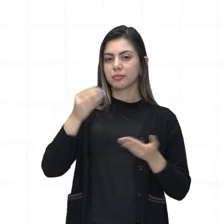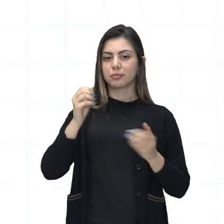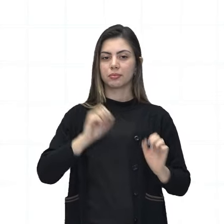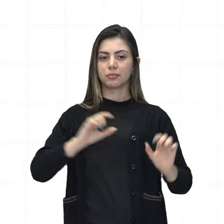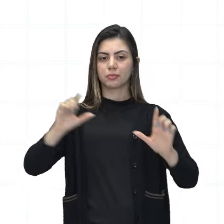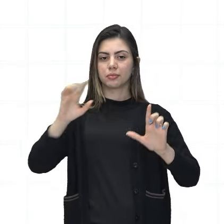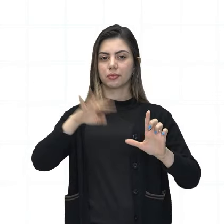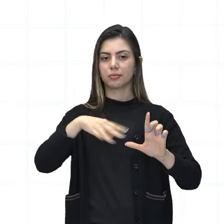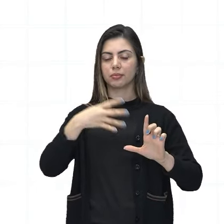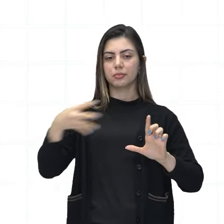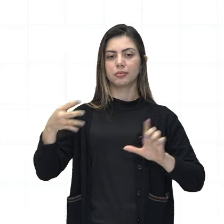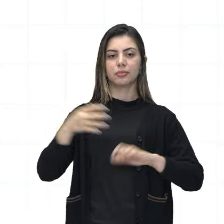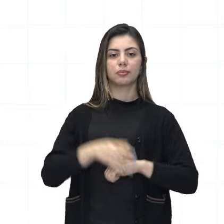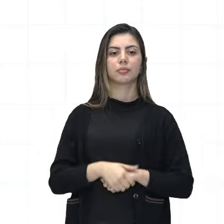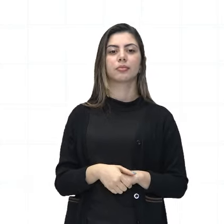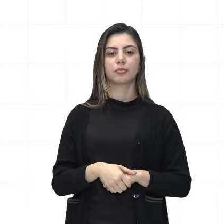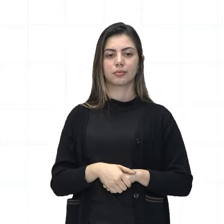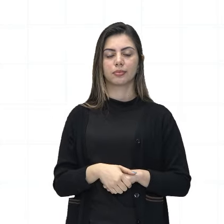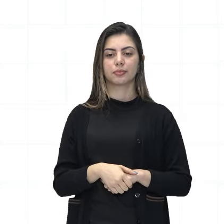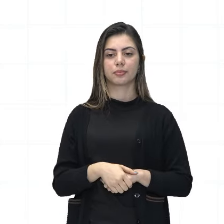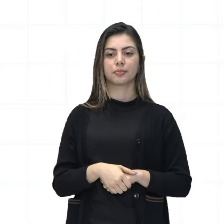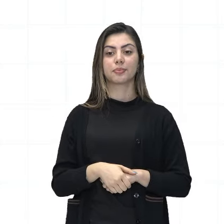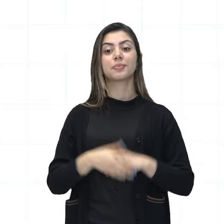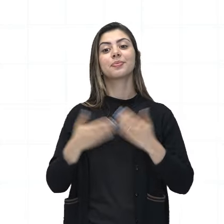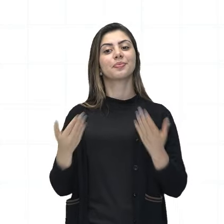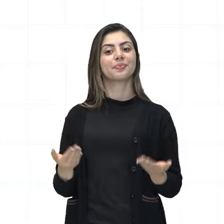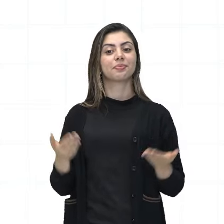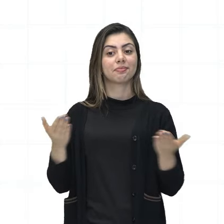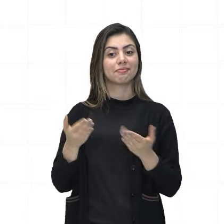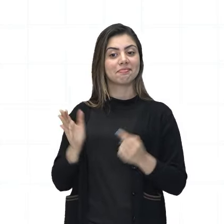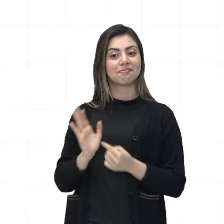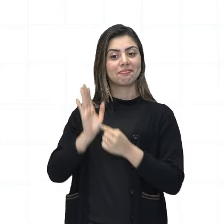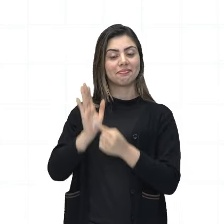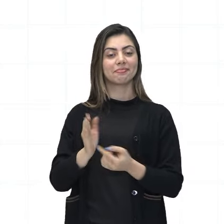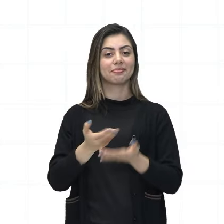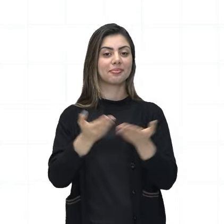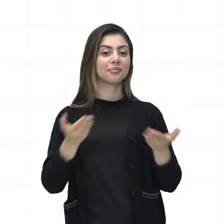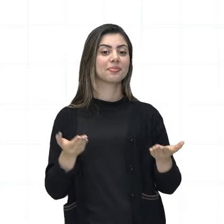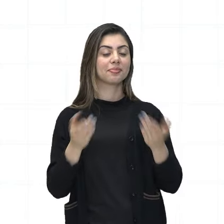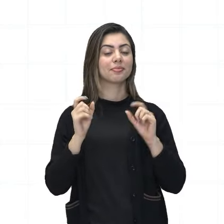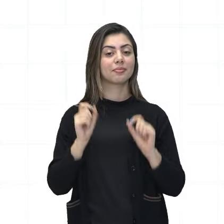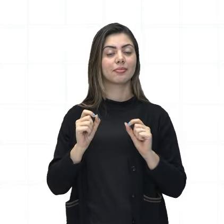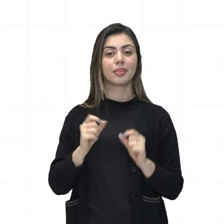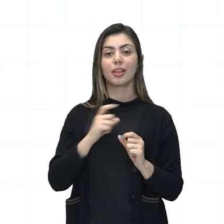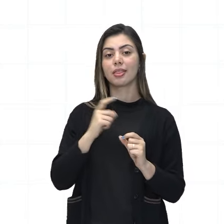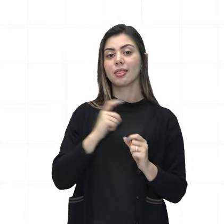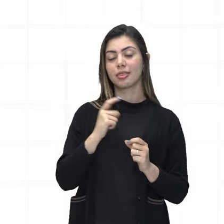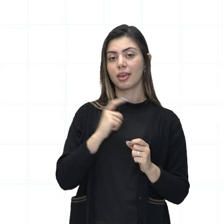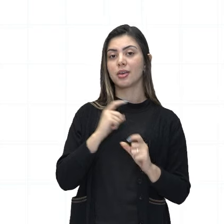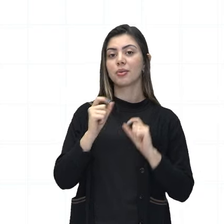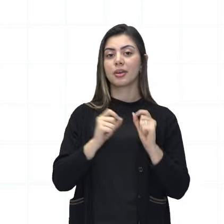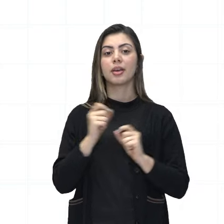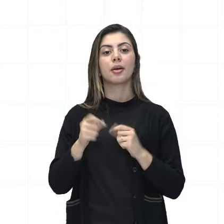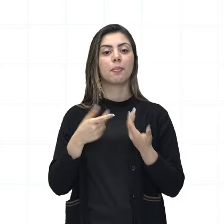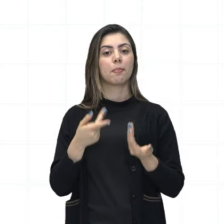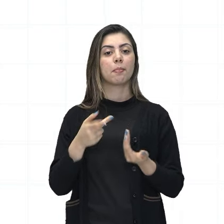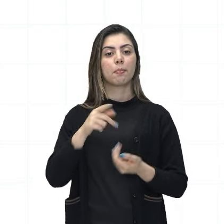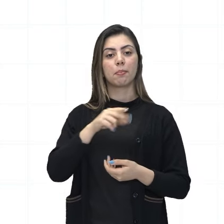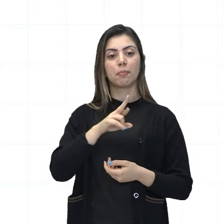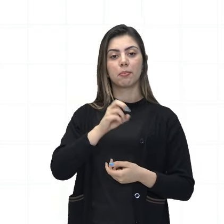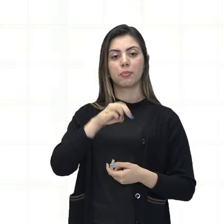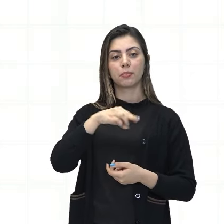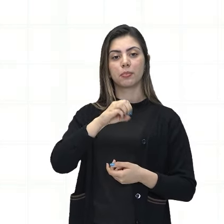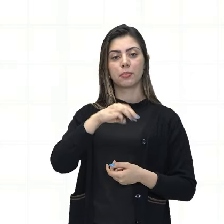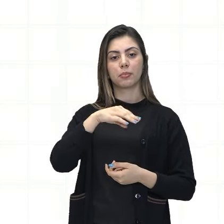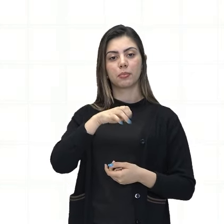comigo. Olha só, nós vamos só apresentar para vocês os pronomes pessoais, não é? Para a gente